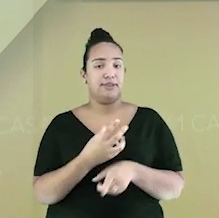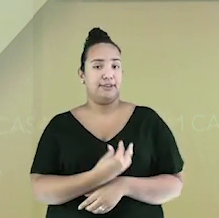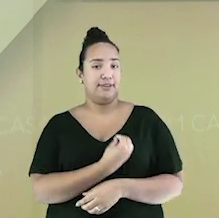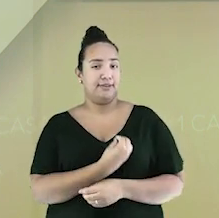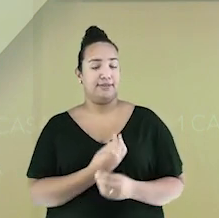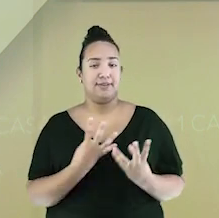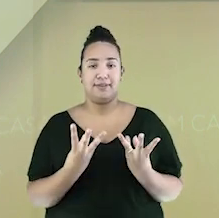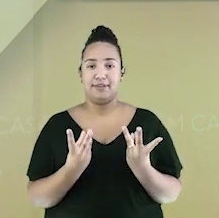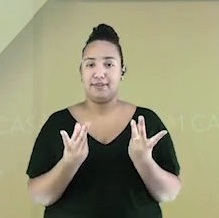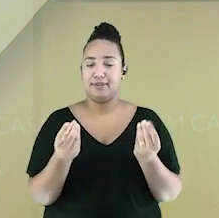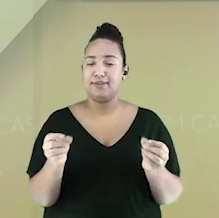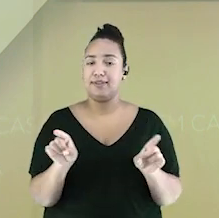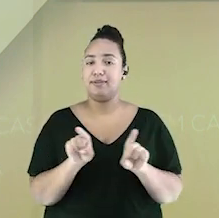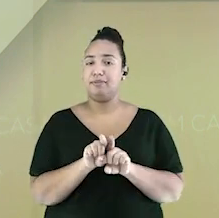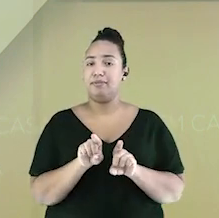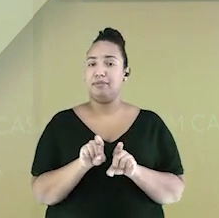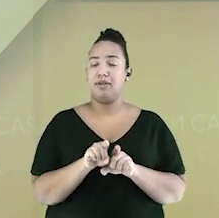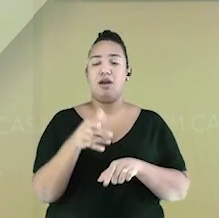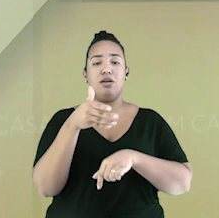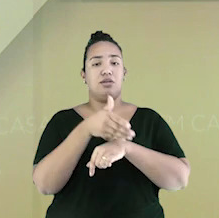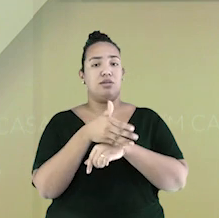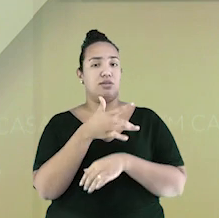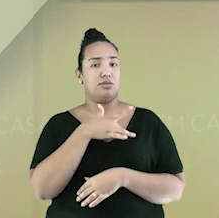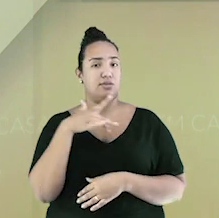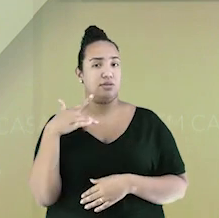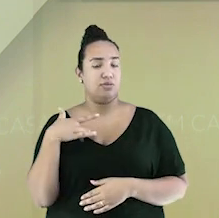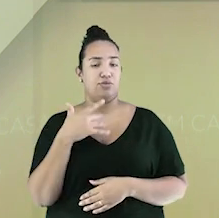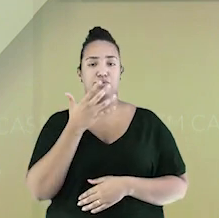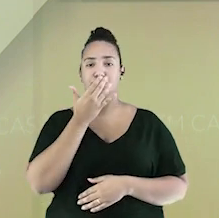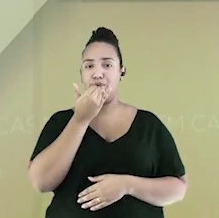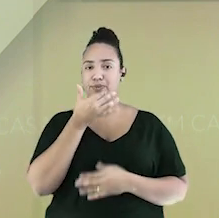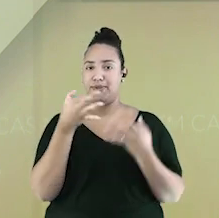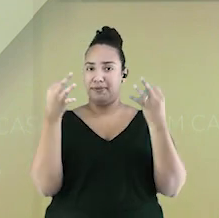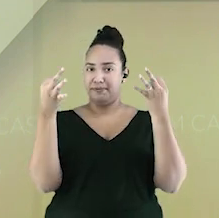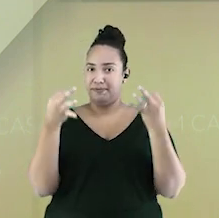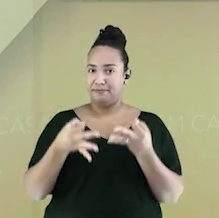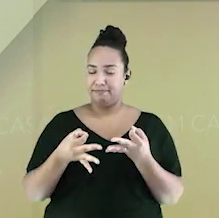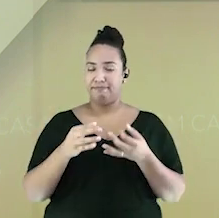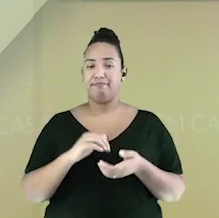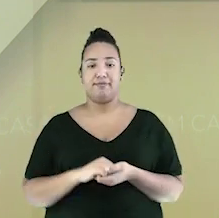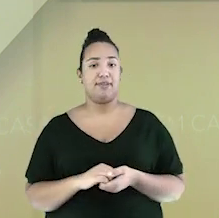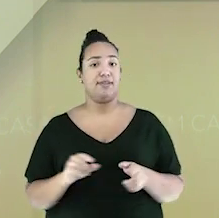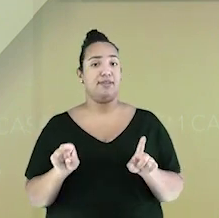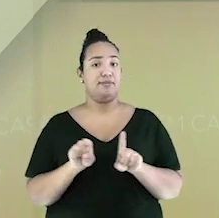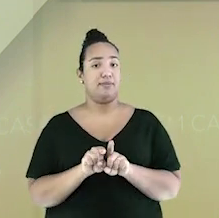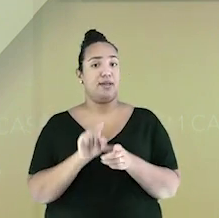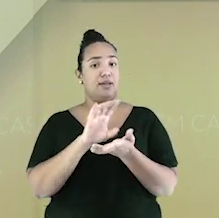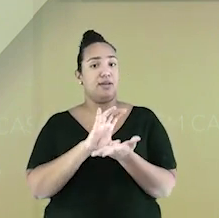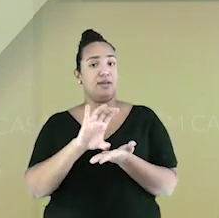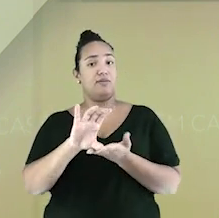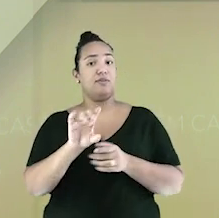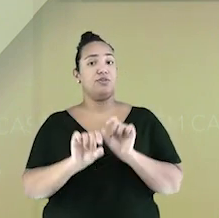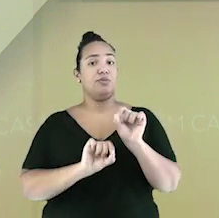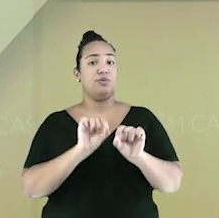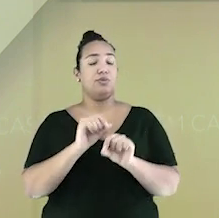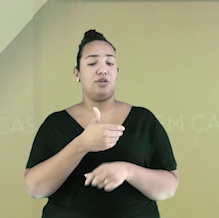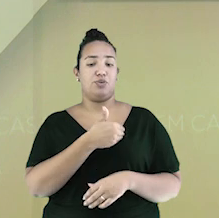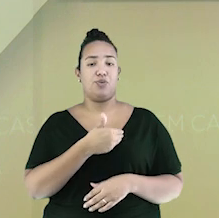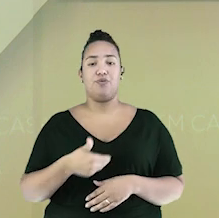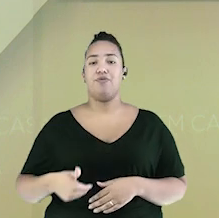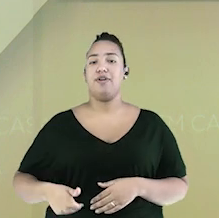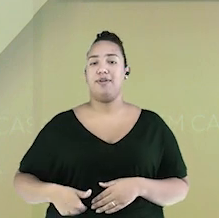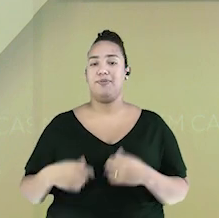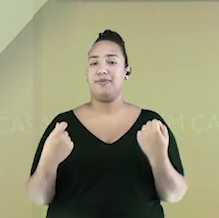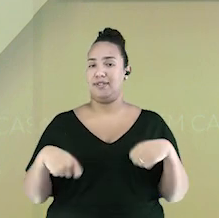sua qualidade de vida e do acesso à saúde e uma alimentação adequada, além de investimentos